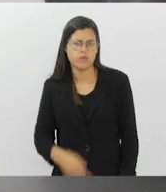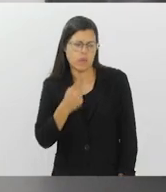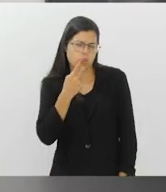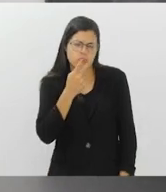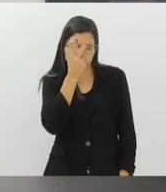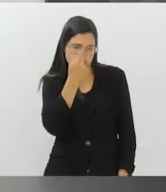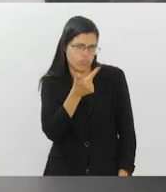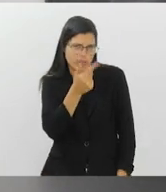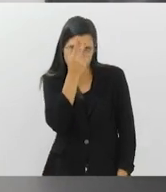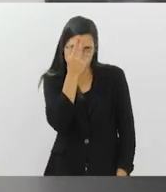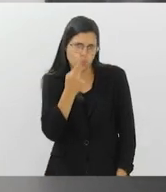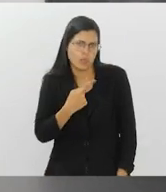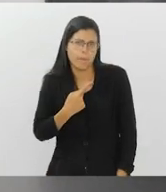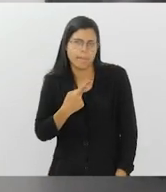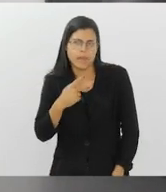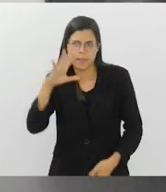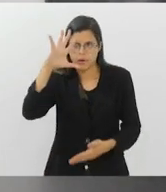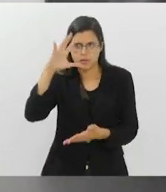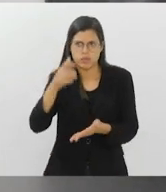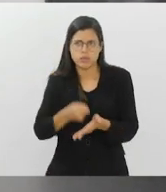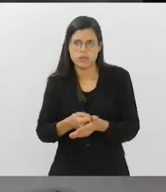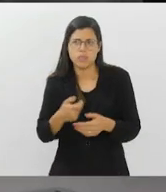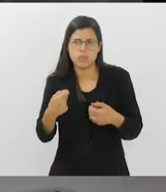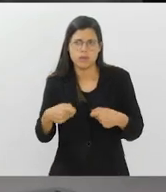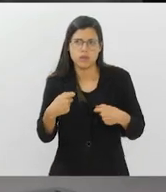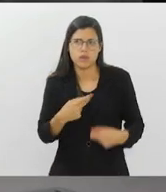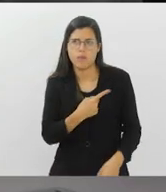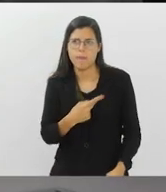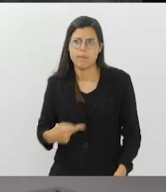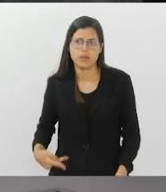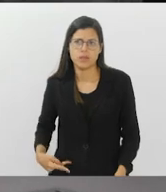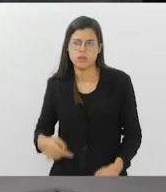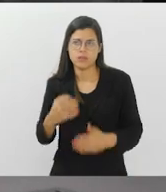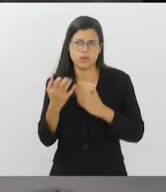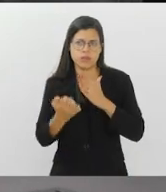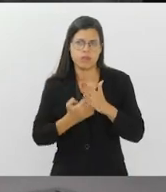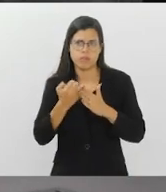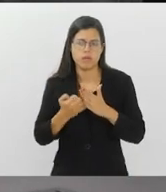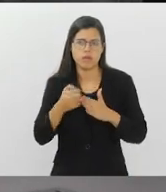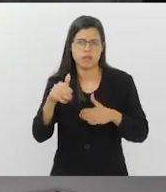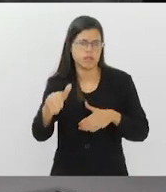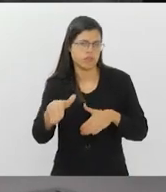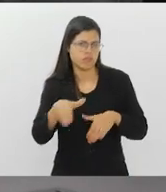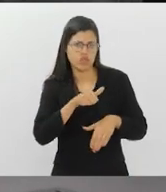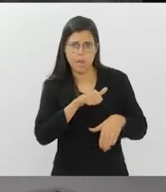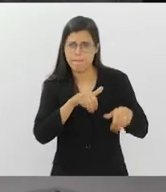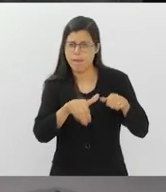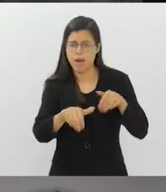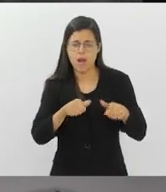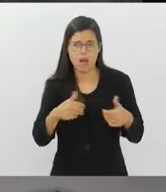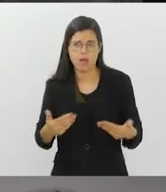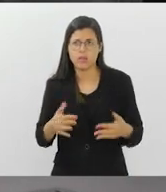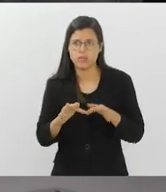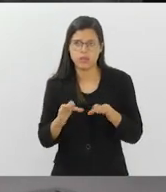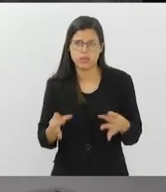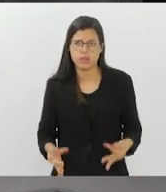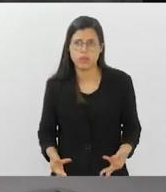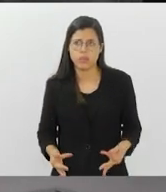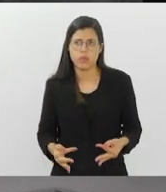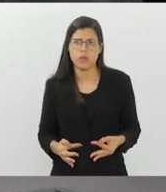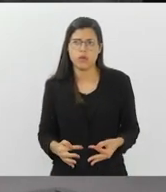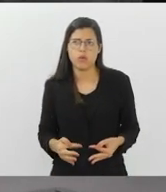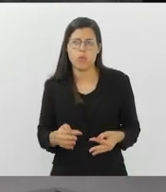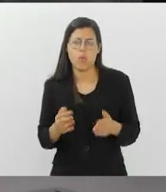vai ser. Nós vamos ter que convocar os presidentes das empresas que nós temos. Nós temos que. E é simples, a gente vai pegar lá